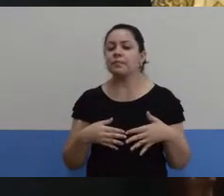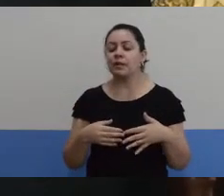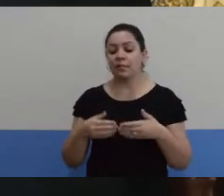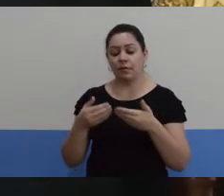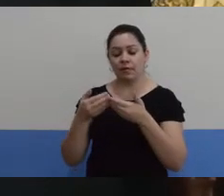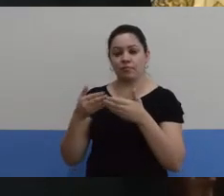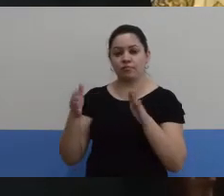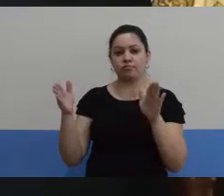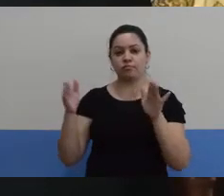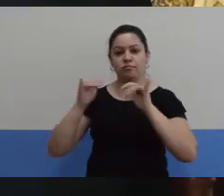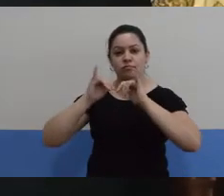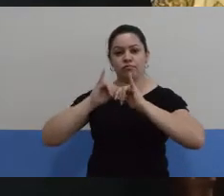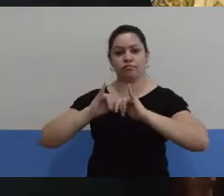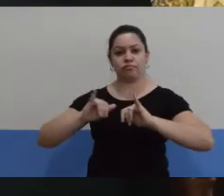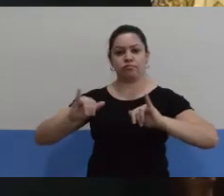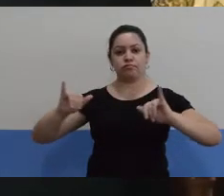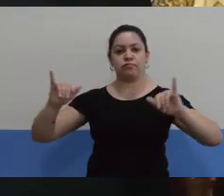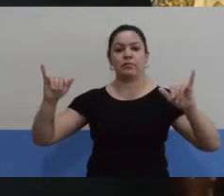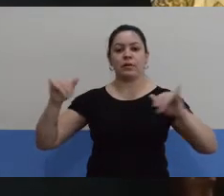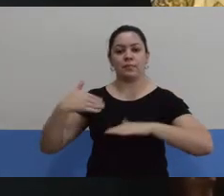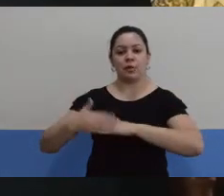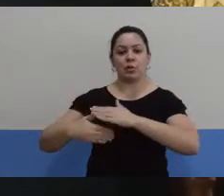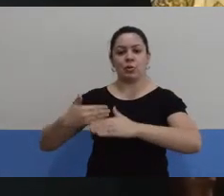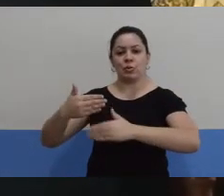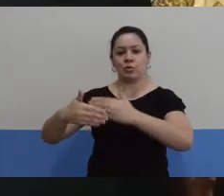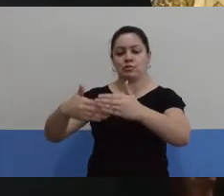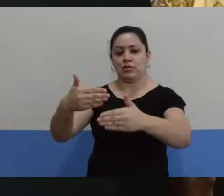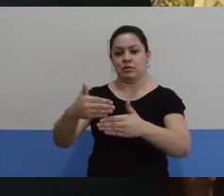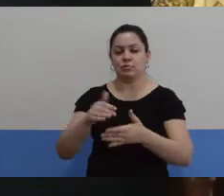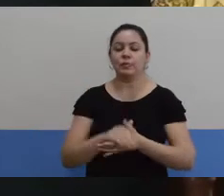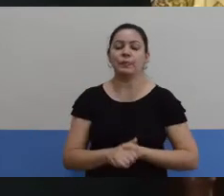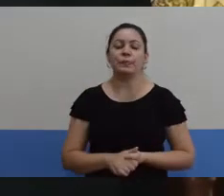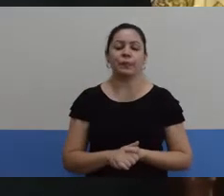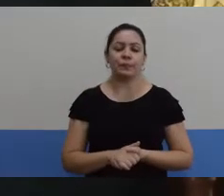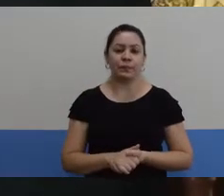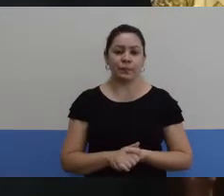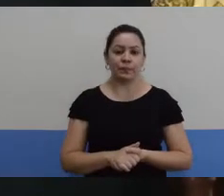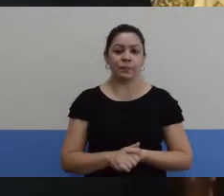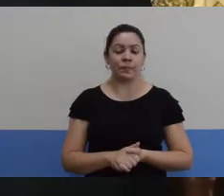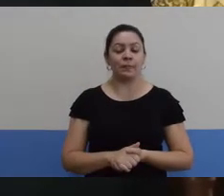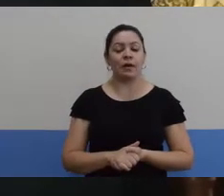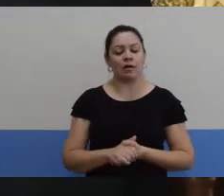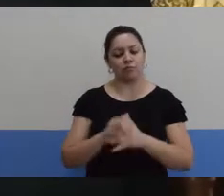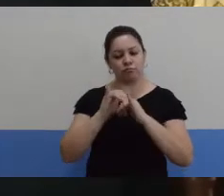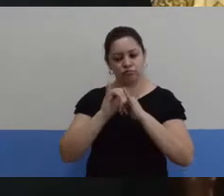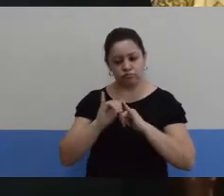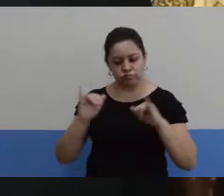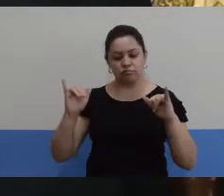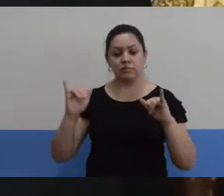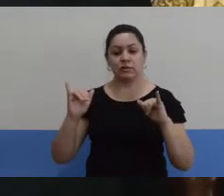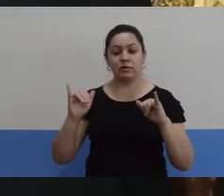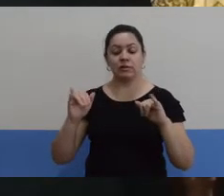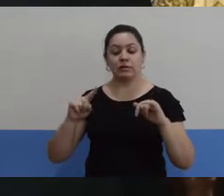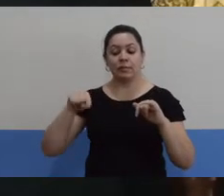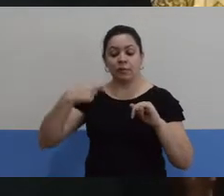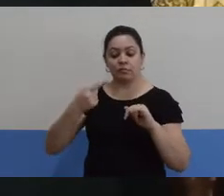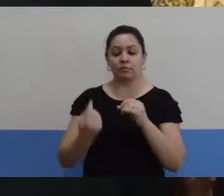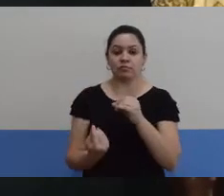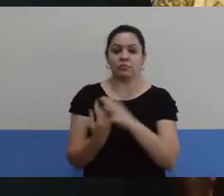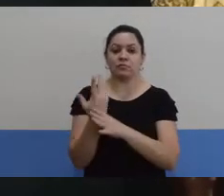lançamento do processo sinodal. Pois bem, após o lançamento, foi constituído, então, uma